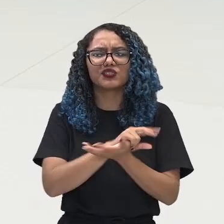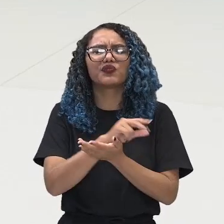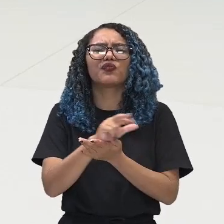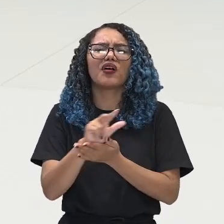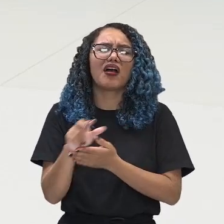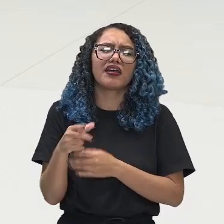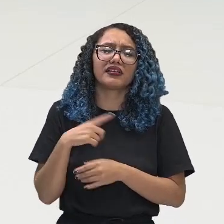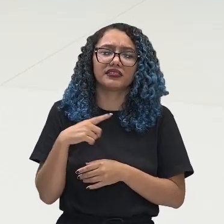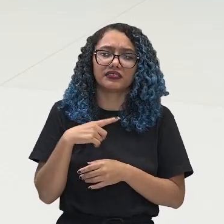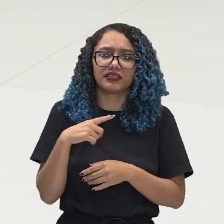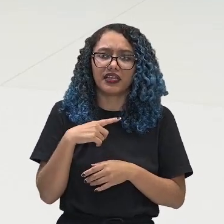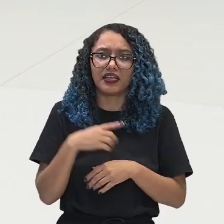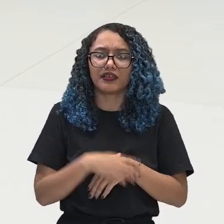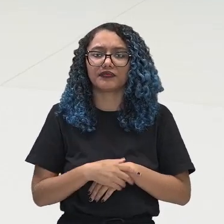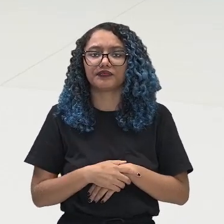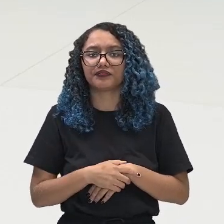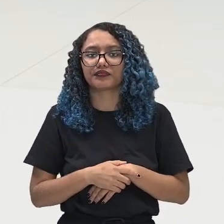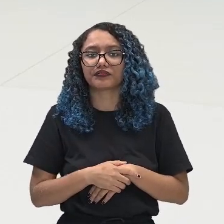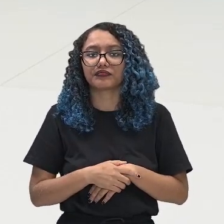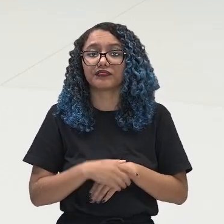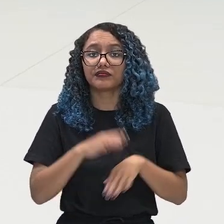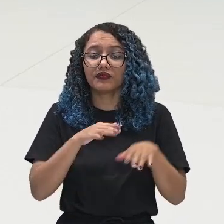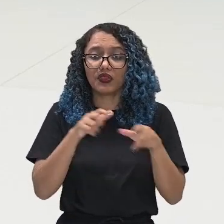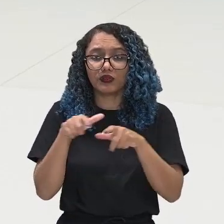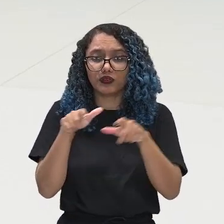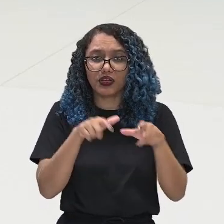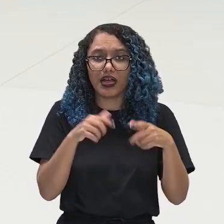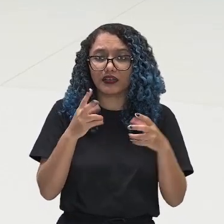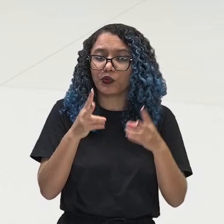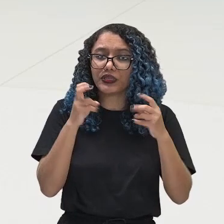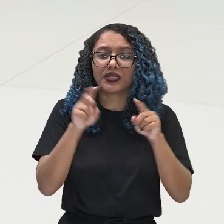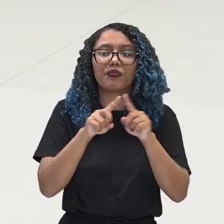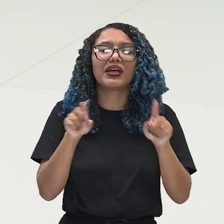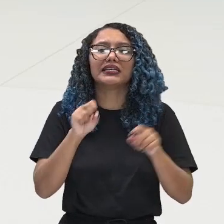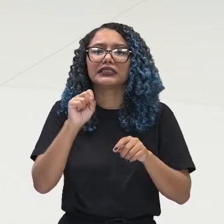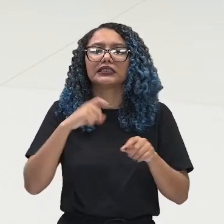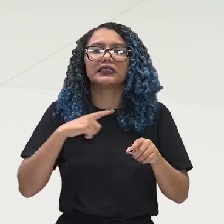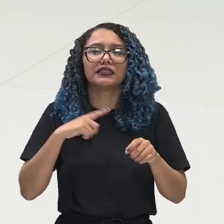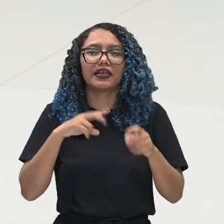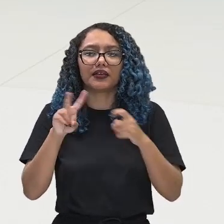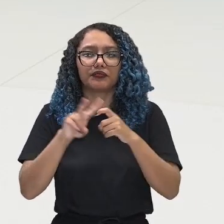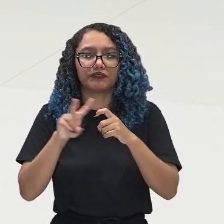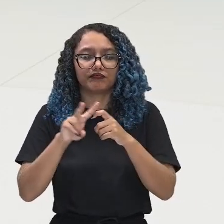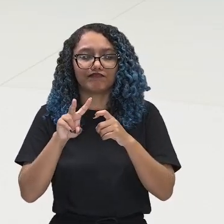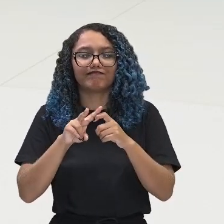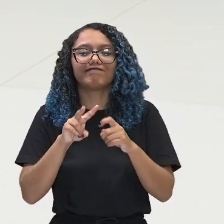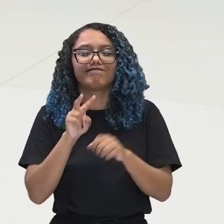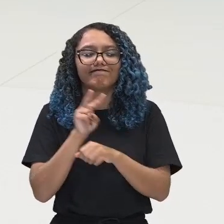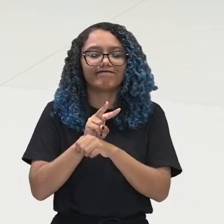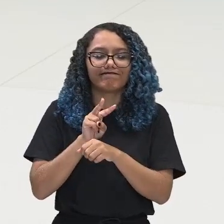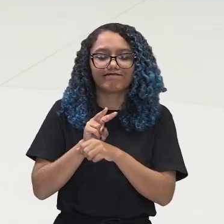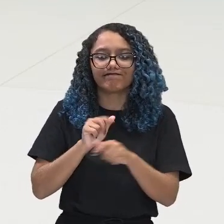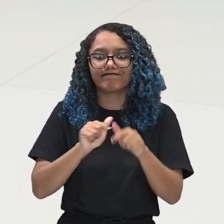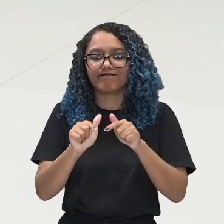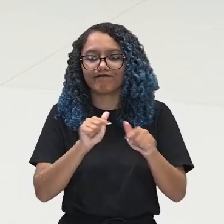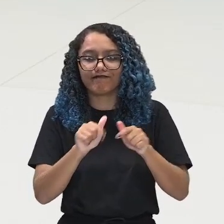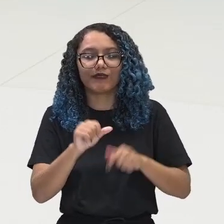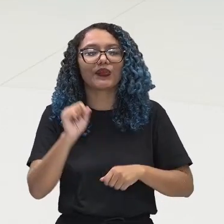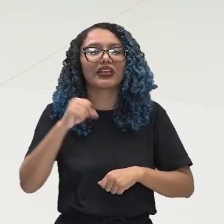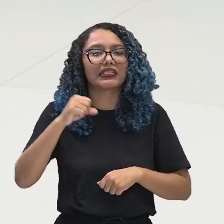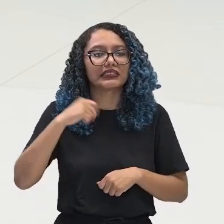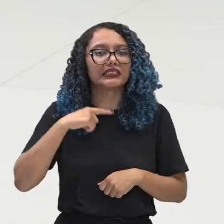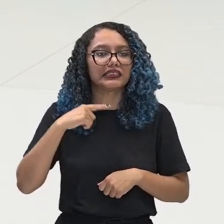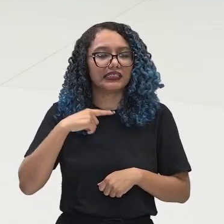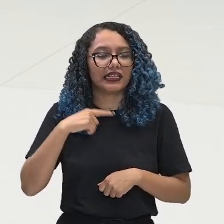não se vê, tem o médico veterinário atuando de alguma forma. Então, a gente percebe aí que ela diz assim, basicamente, o